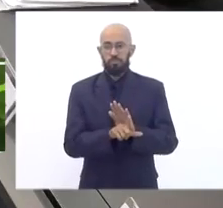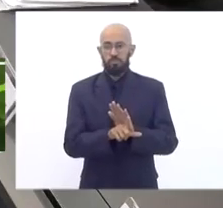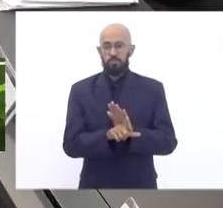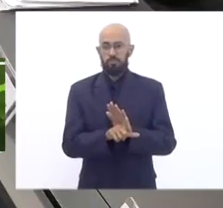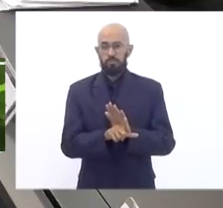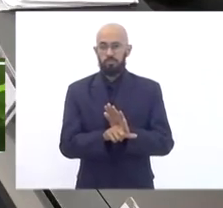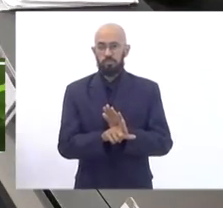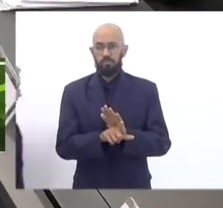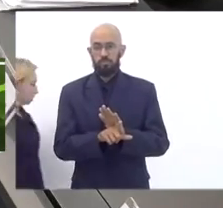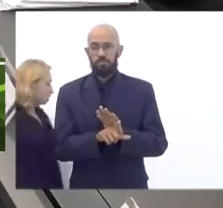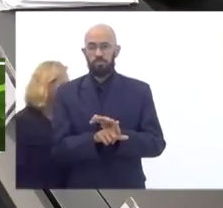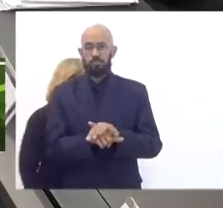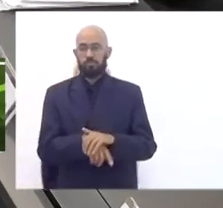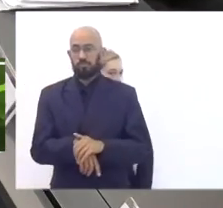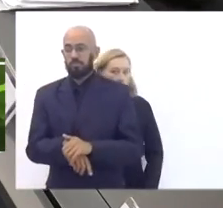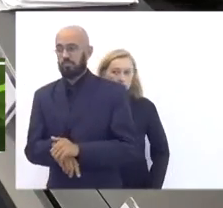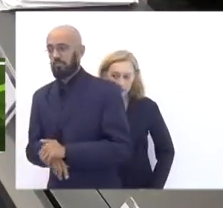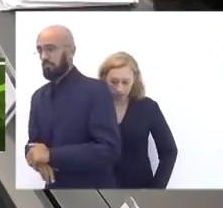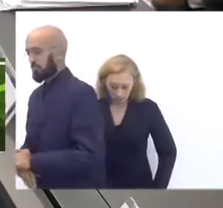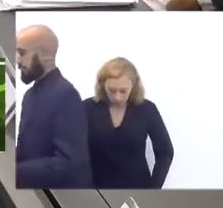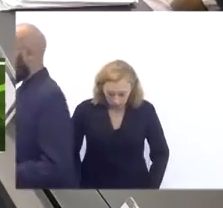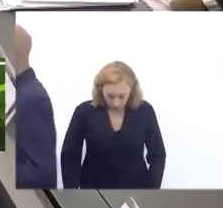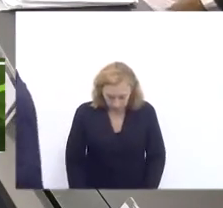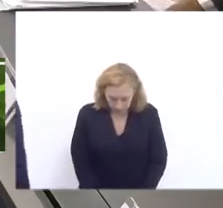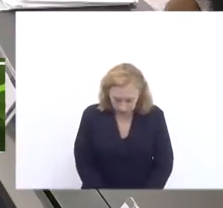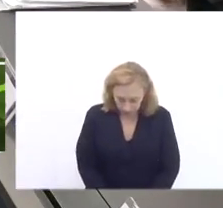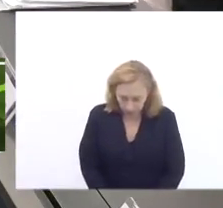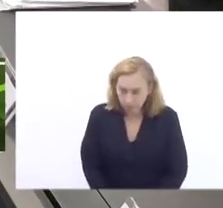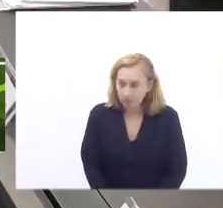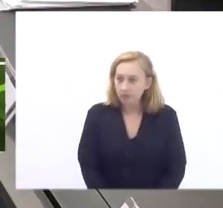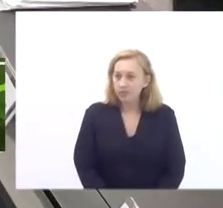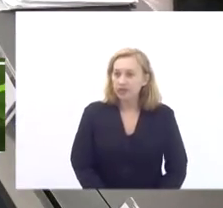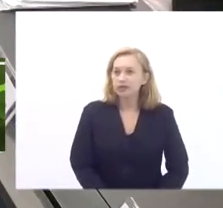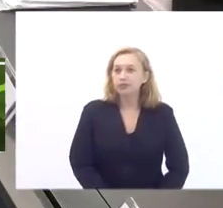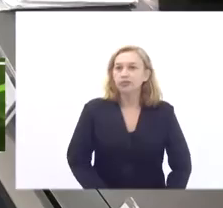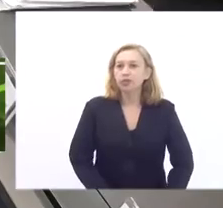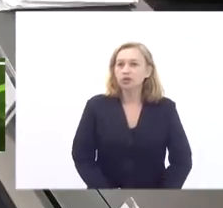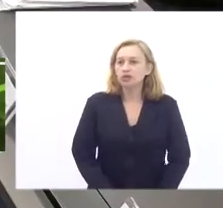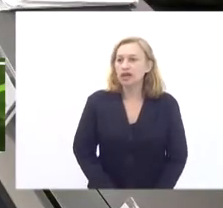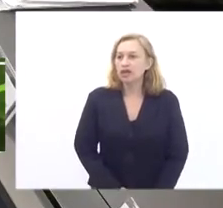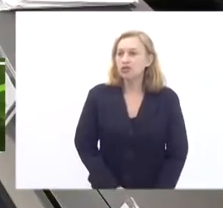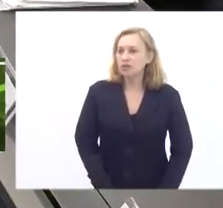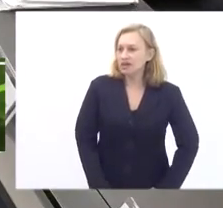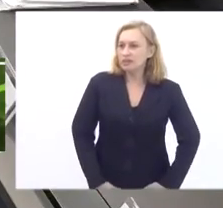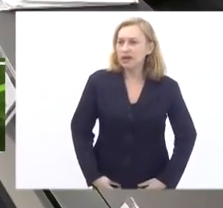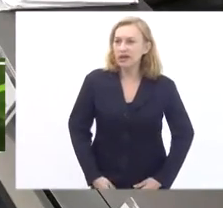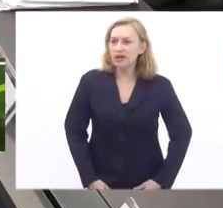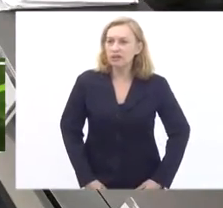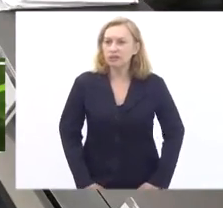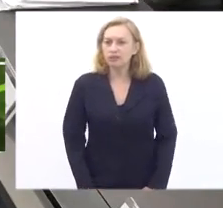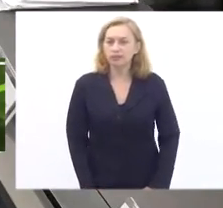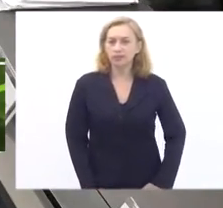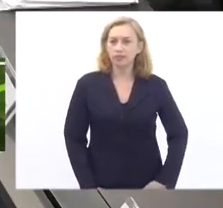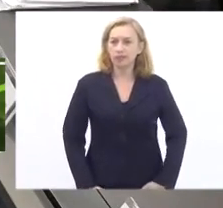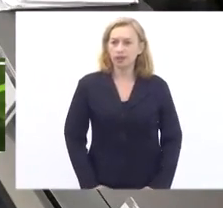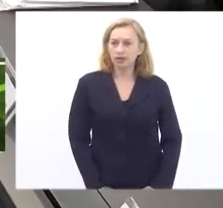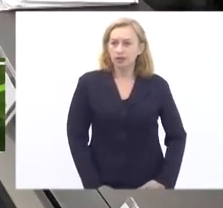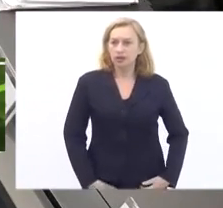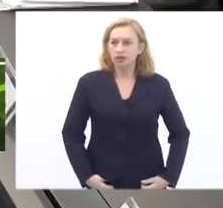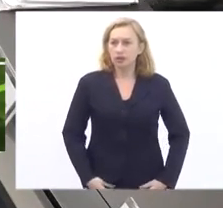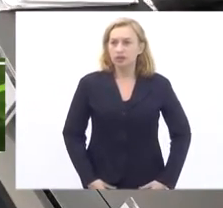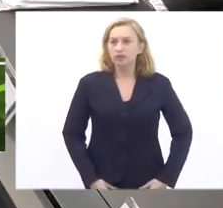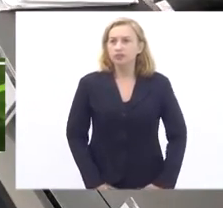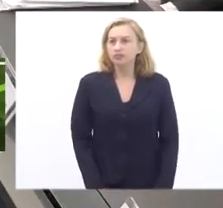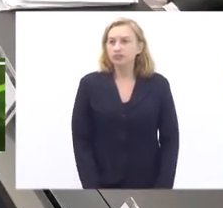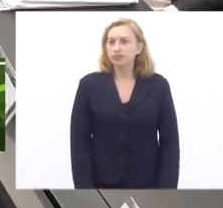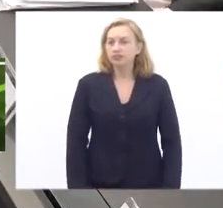contrato, neste aditivo e nas normas a serem expedidas pela Getrans ou pelo Estado. 1. Prestar